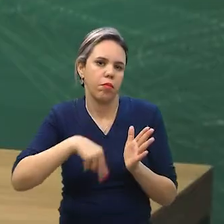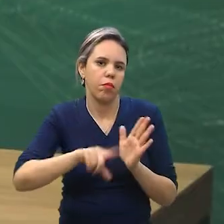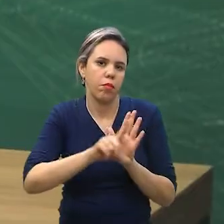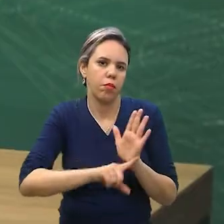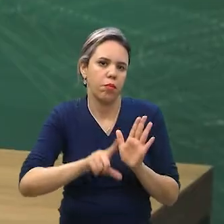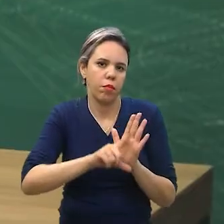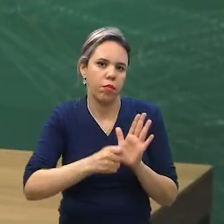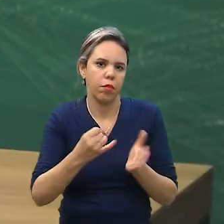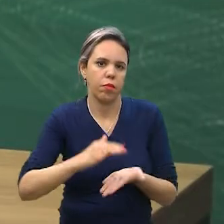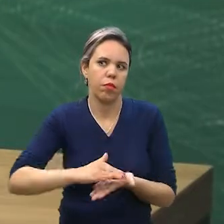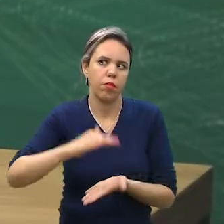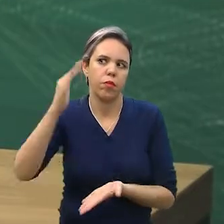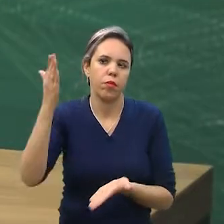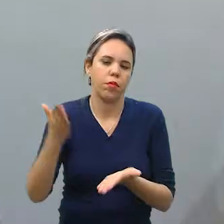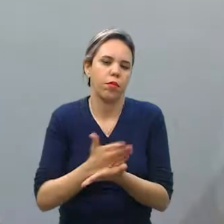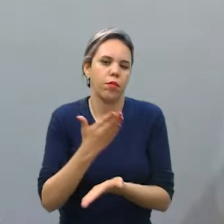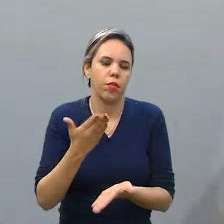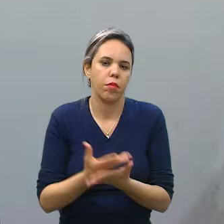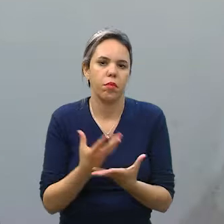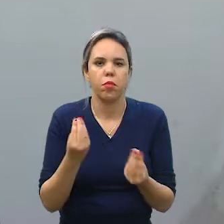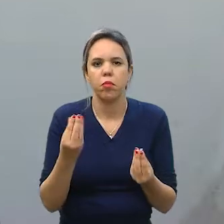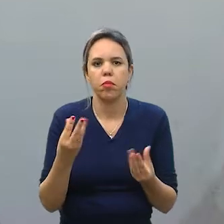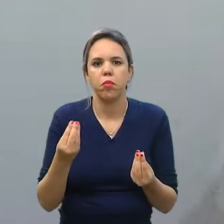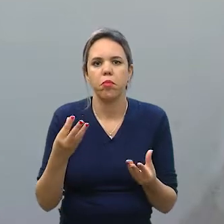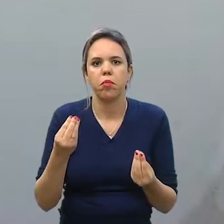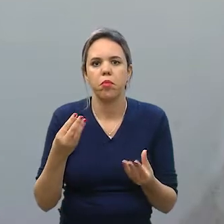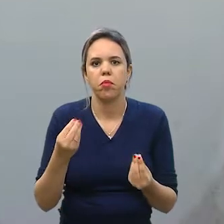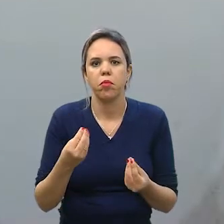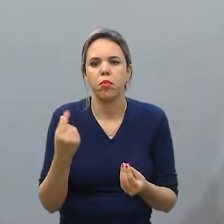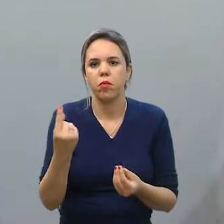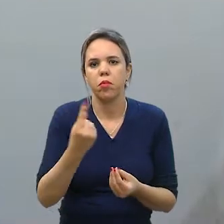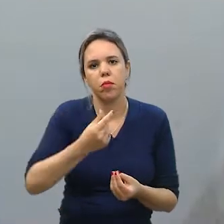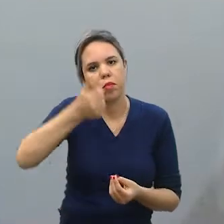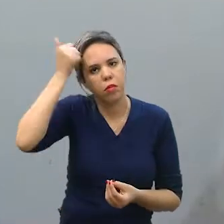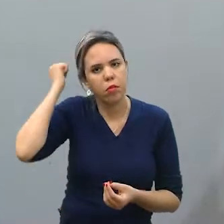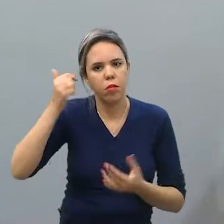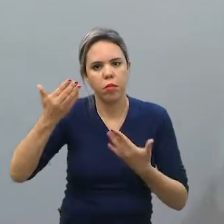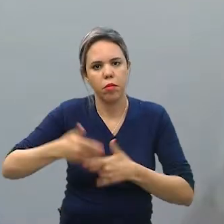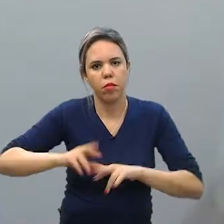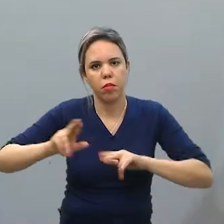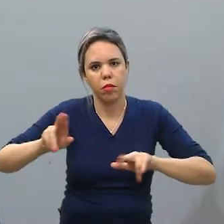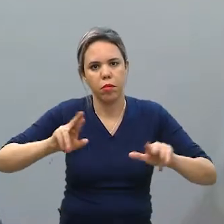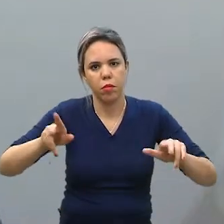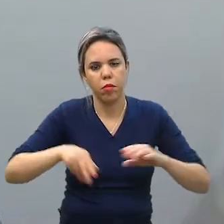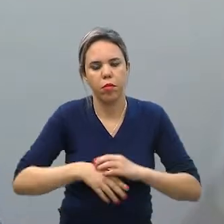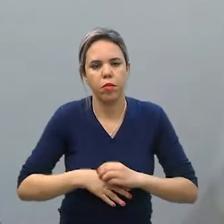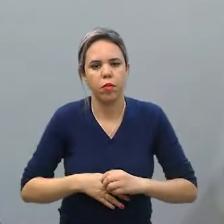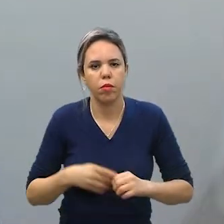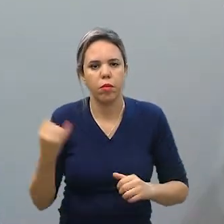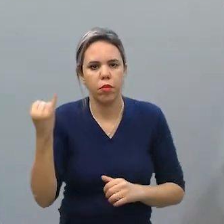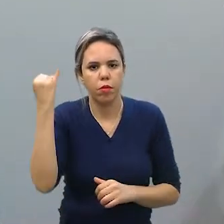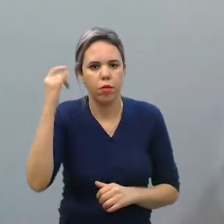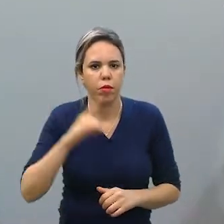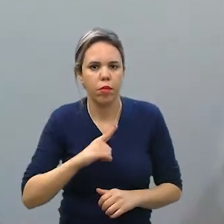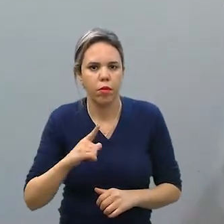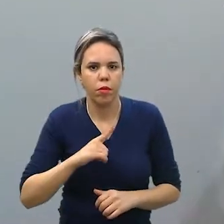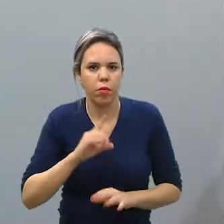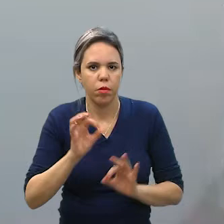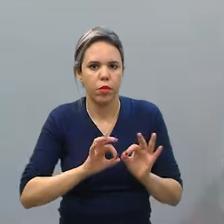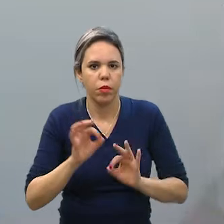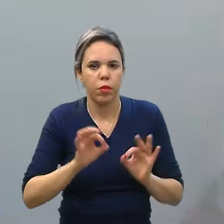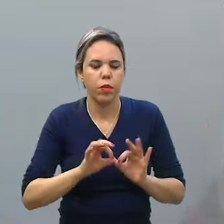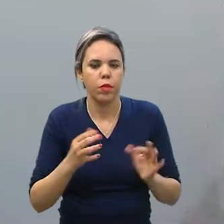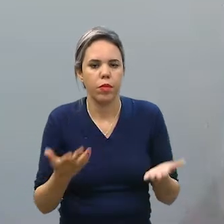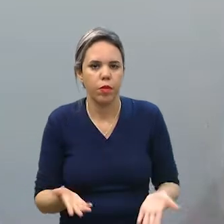né? Como são muitas obras, né, e cada vestibular geralmente pede obras diferentes, então é importante que a gente tenha um